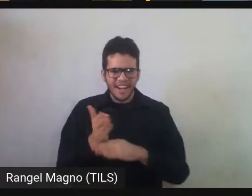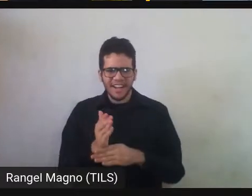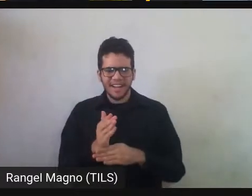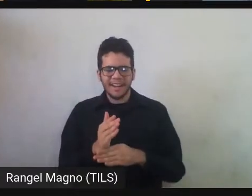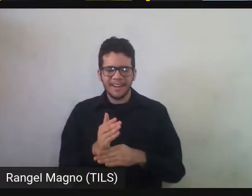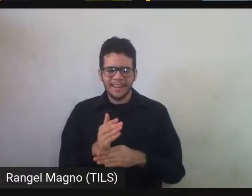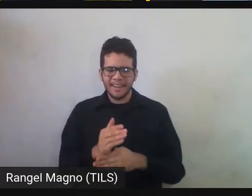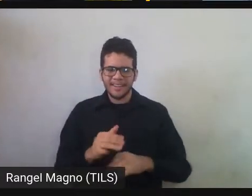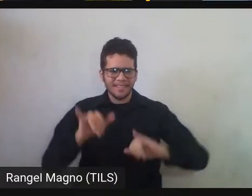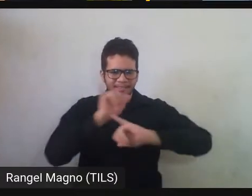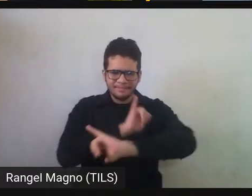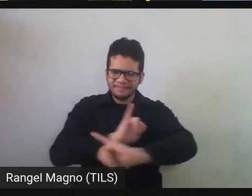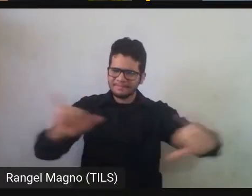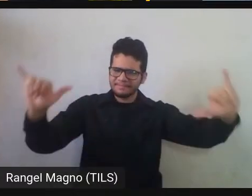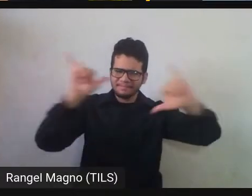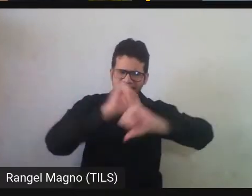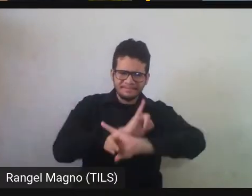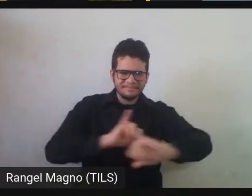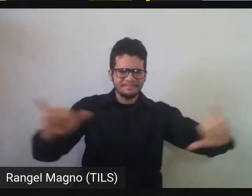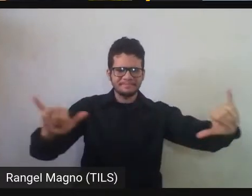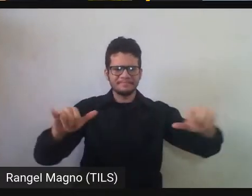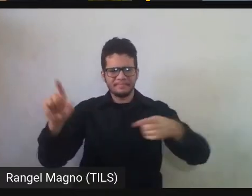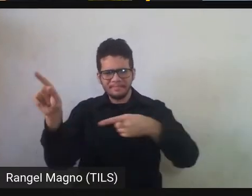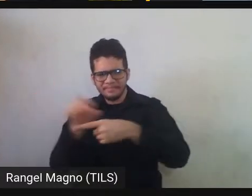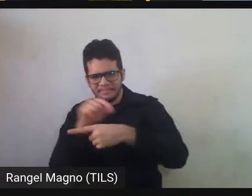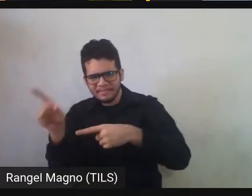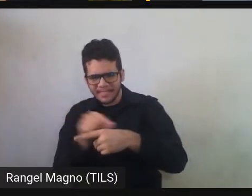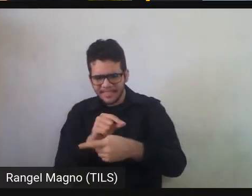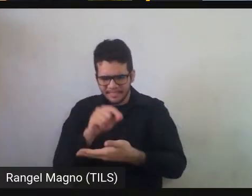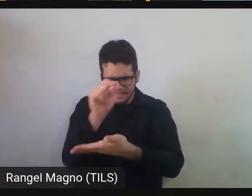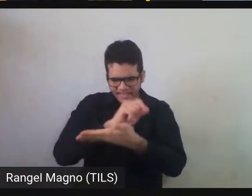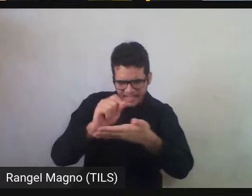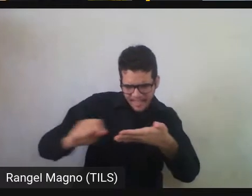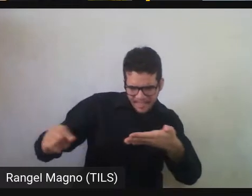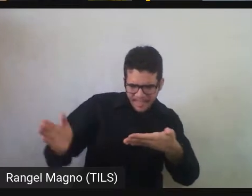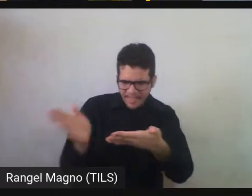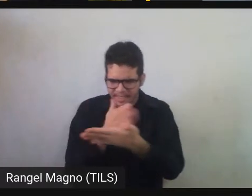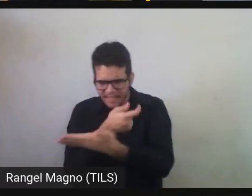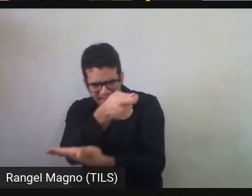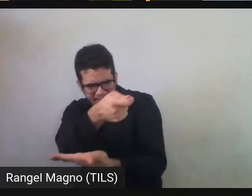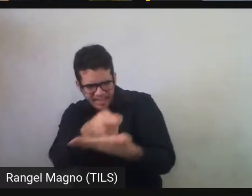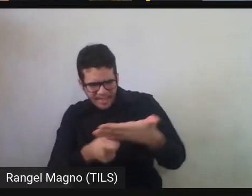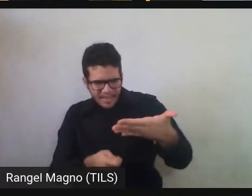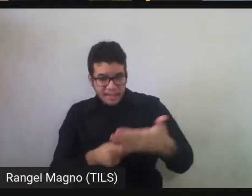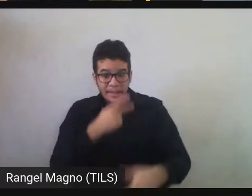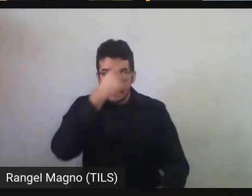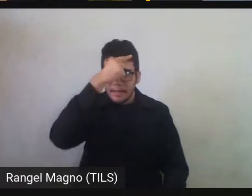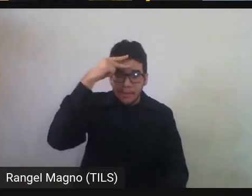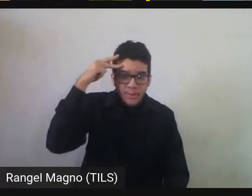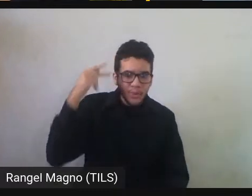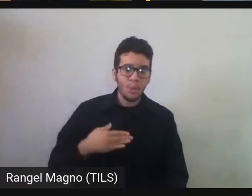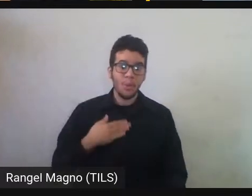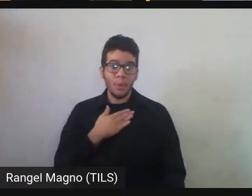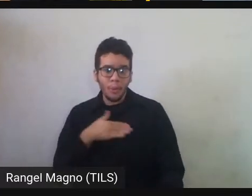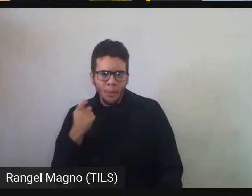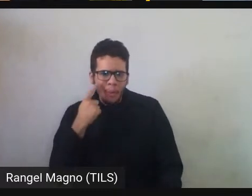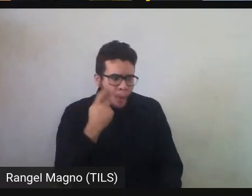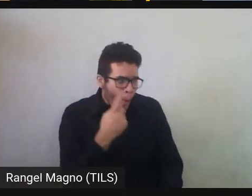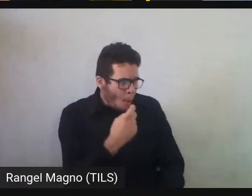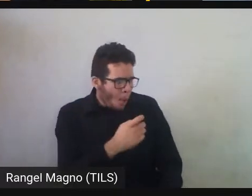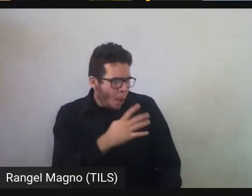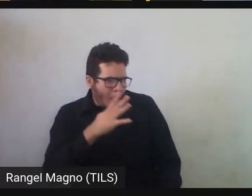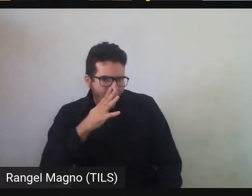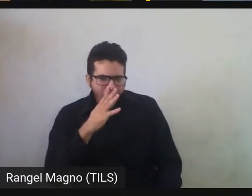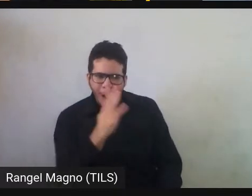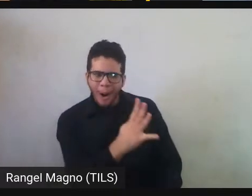feito o trabalho com os manuscritos e ver as pessoas se interessarem fortemente ver neles a